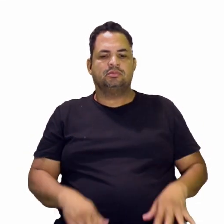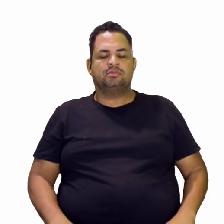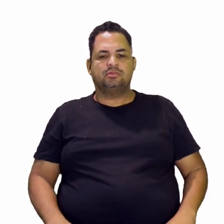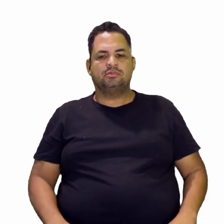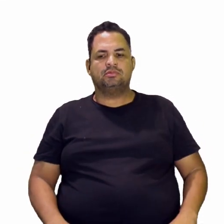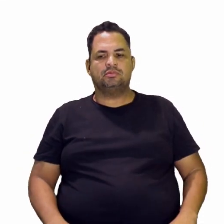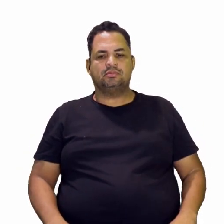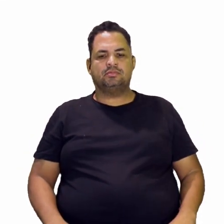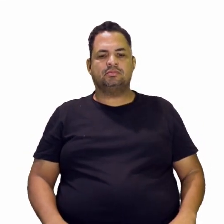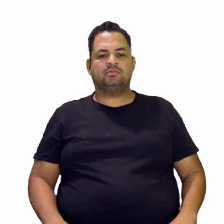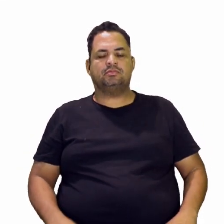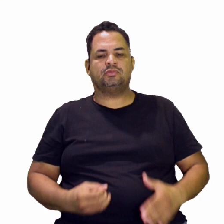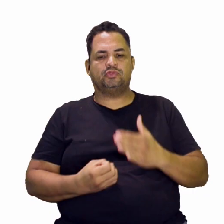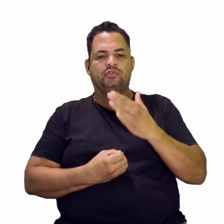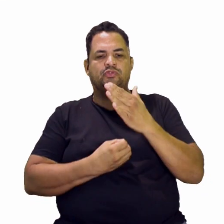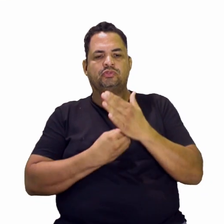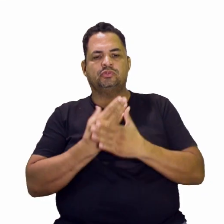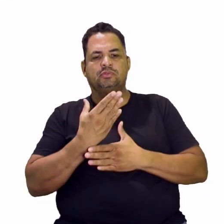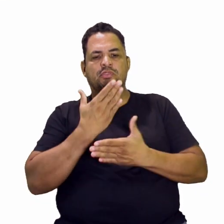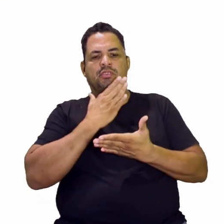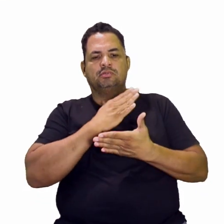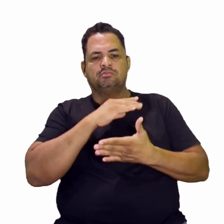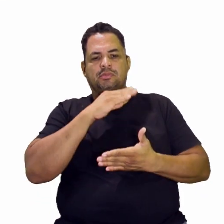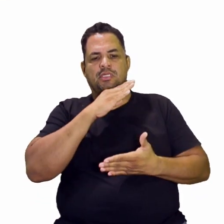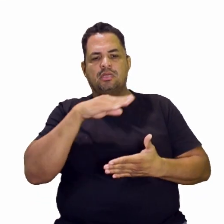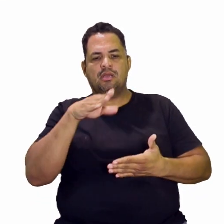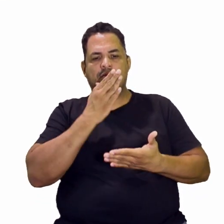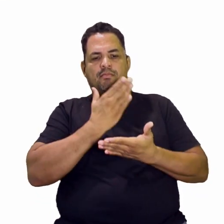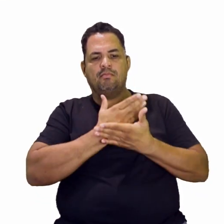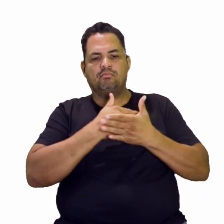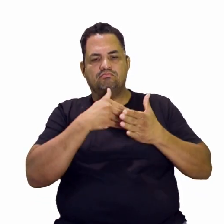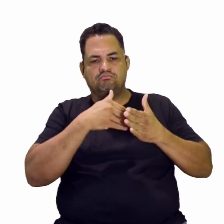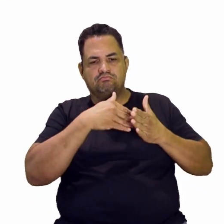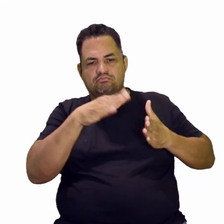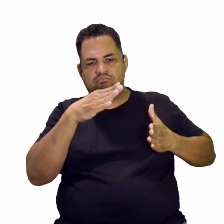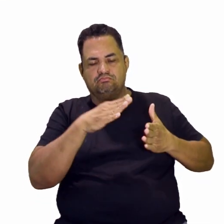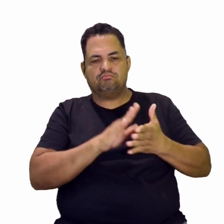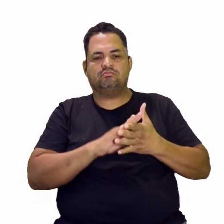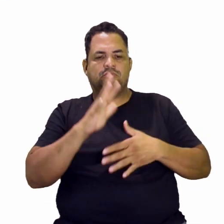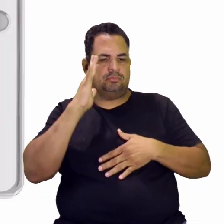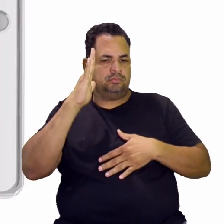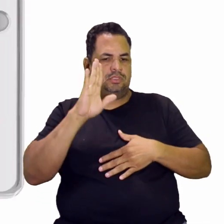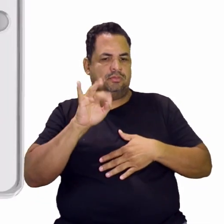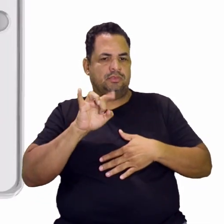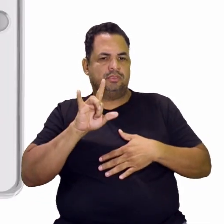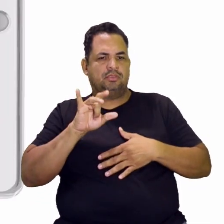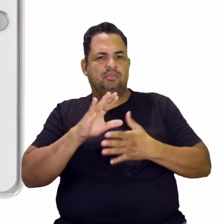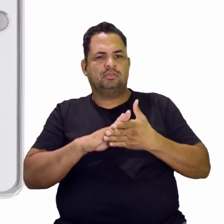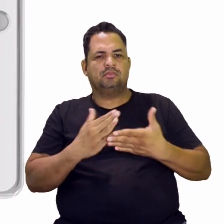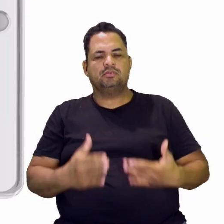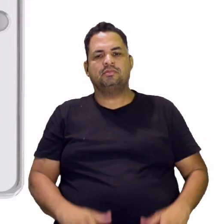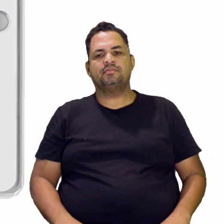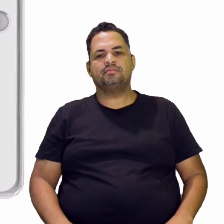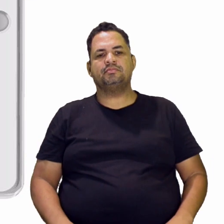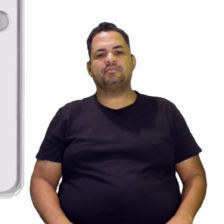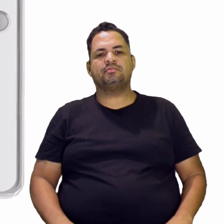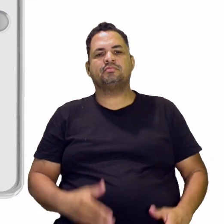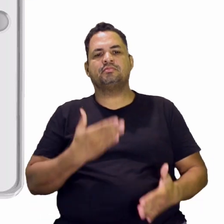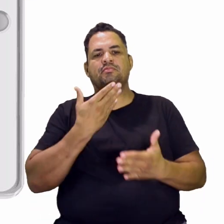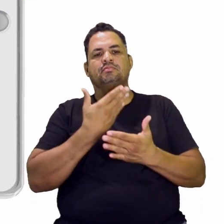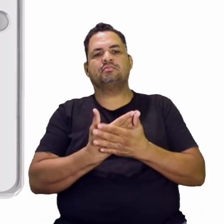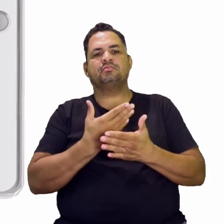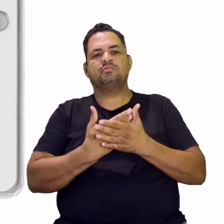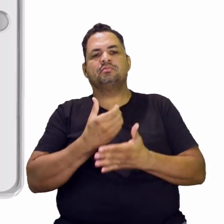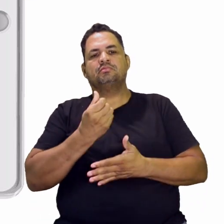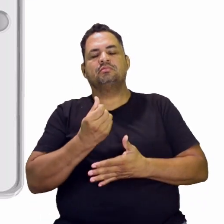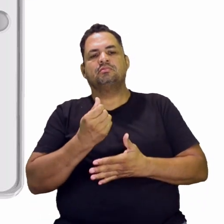teoria da abiogênese foi, de fato, anulada, cancelada, ninguém se falou mais dela. Vamos seguindo. Aula 6, os experimentos